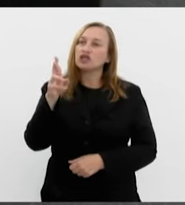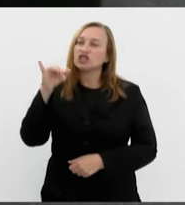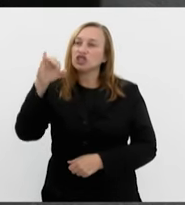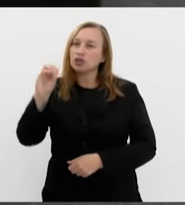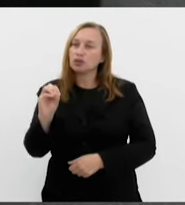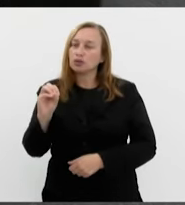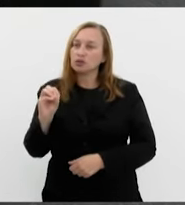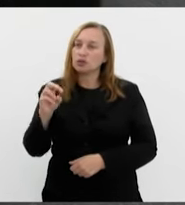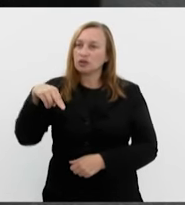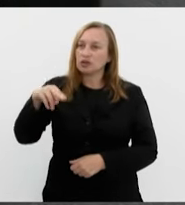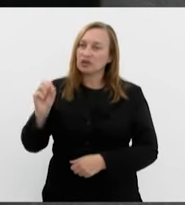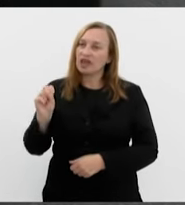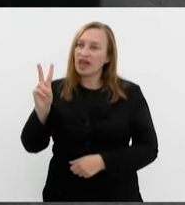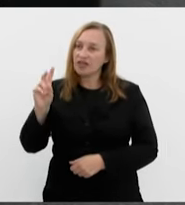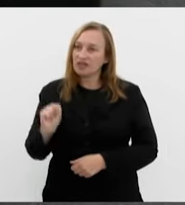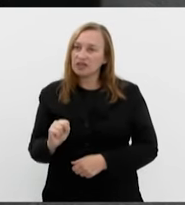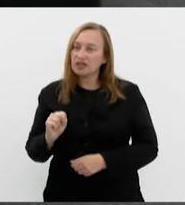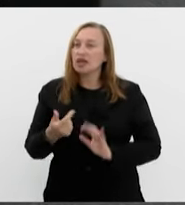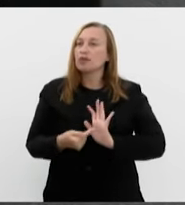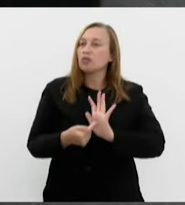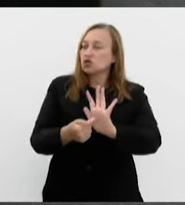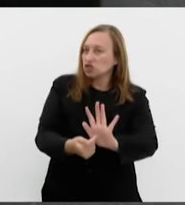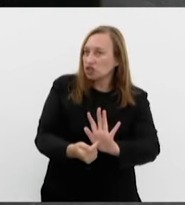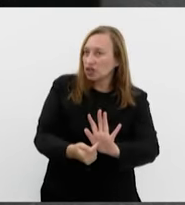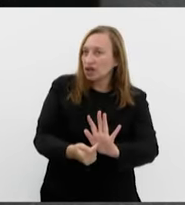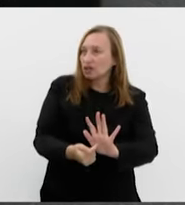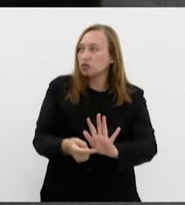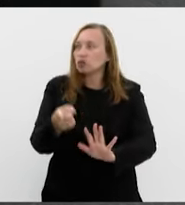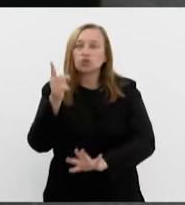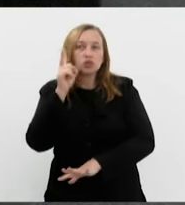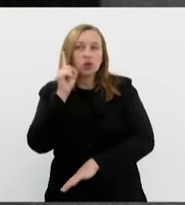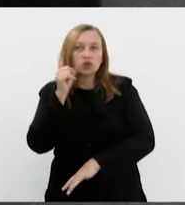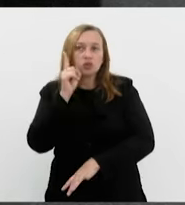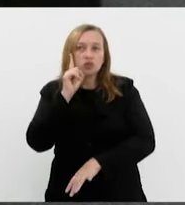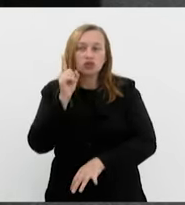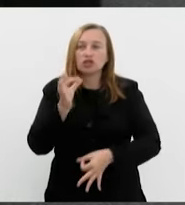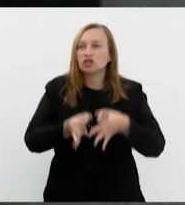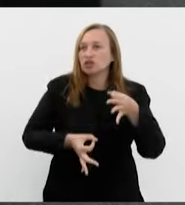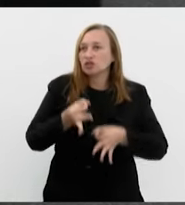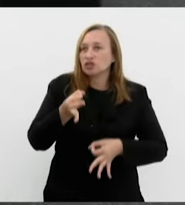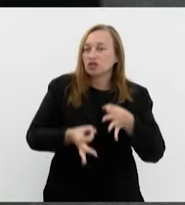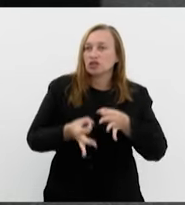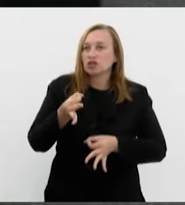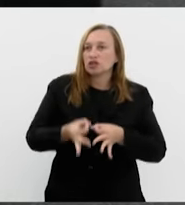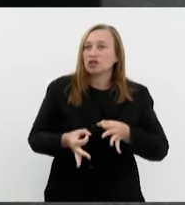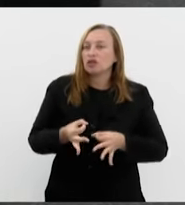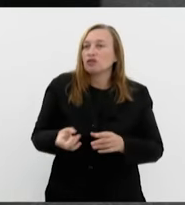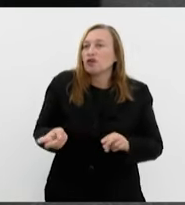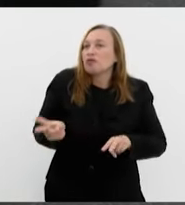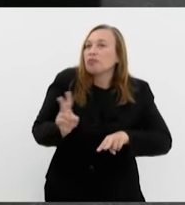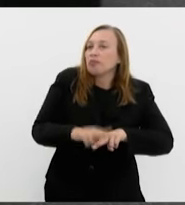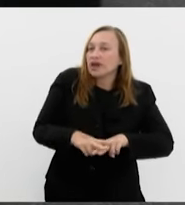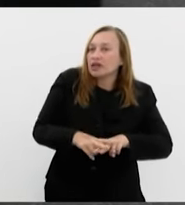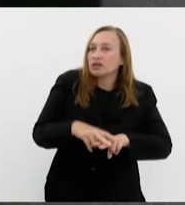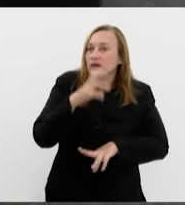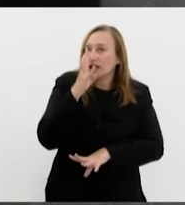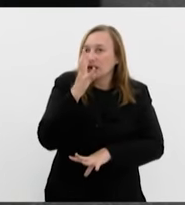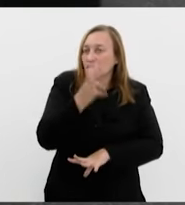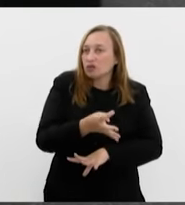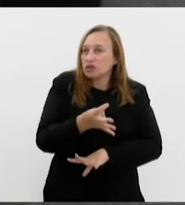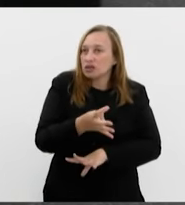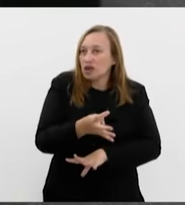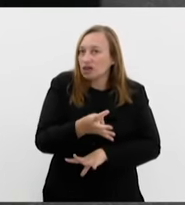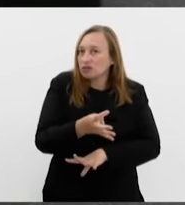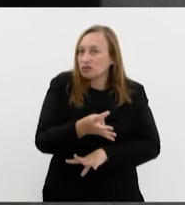passa, é mostrado à população e na justiça. O prefeito Rodrigo Neves foi preso e acusado sem